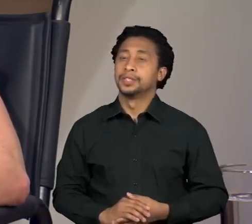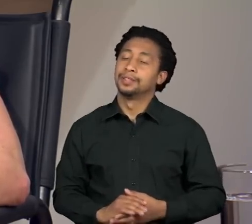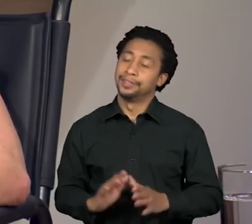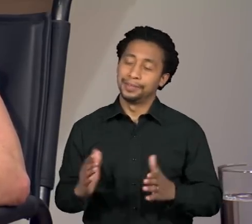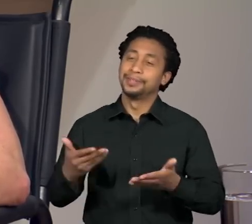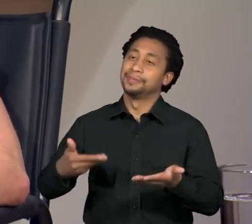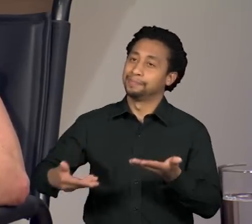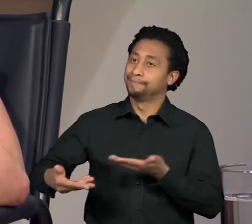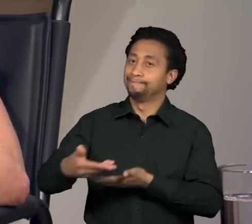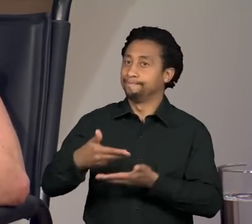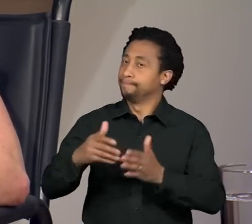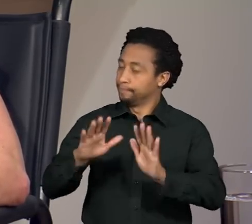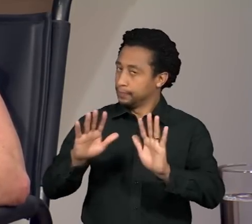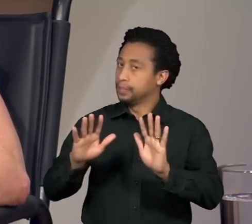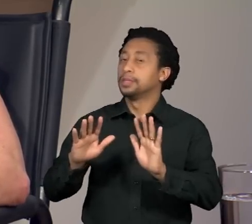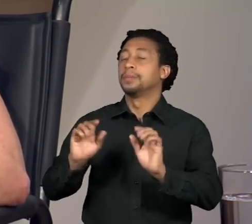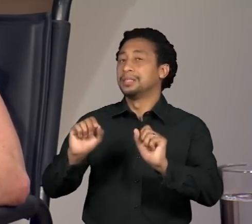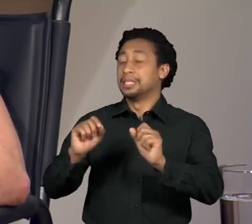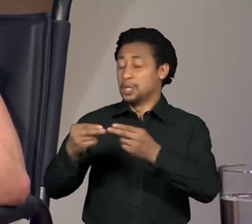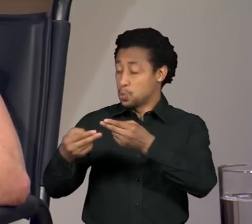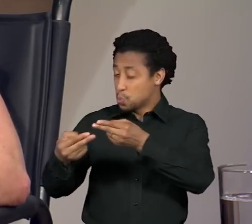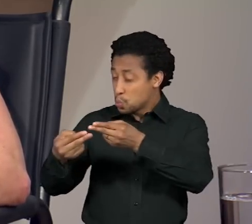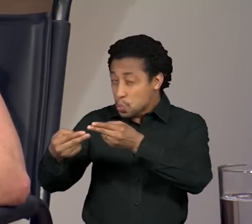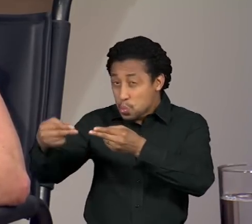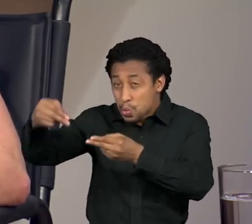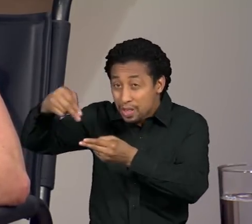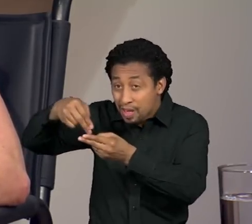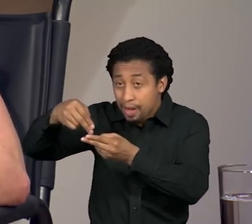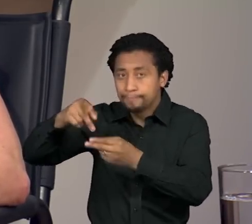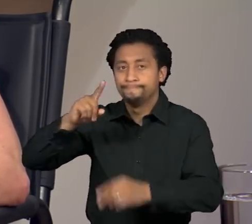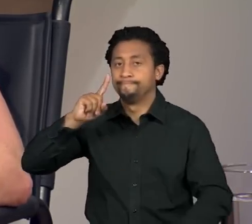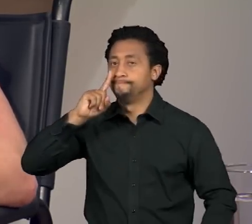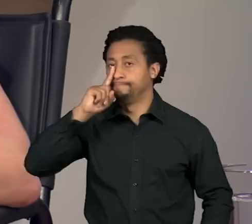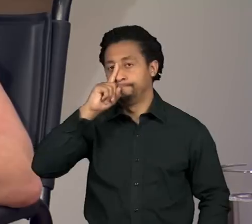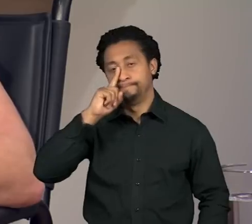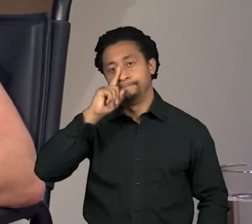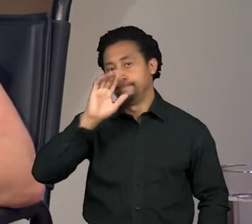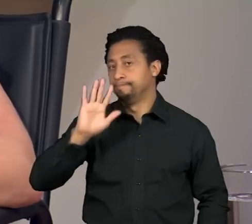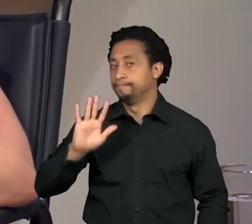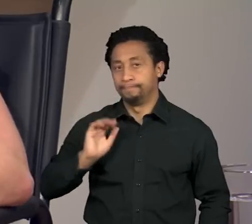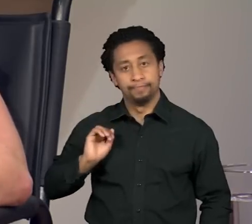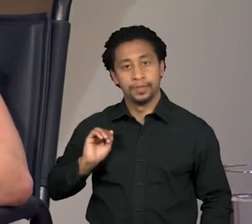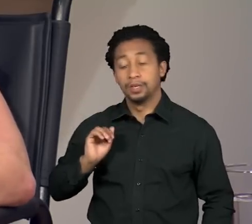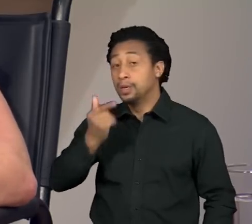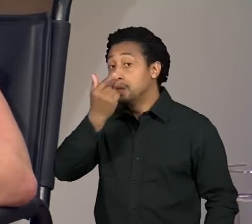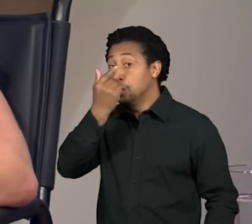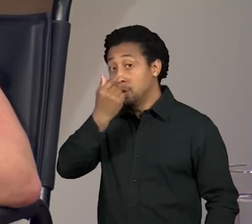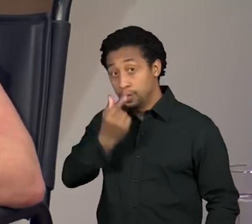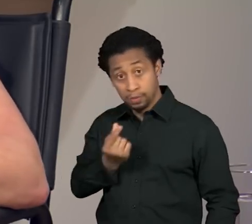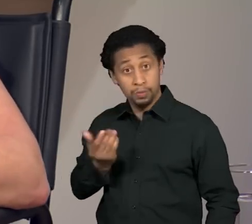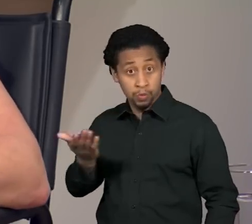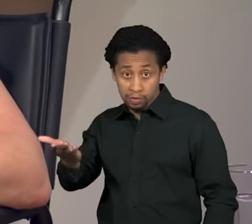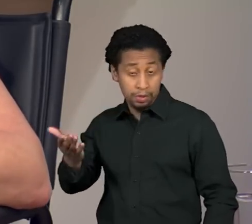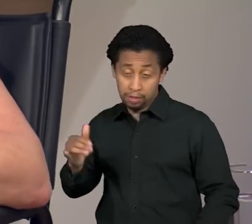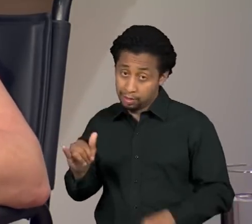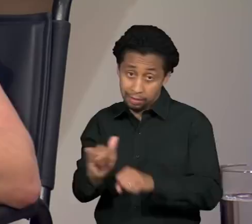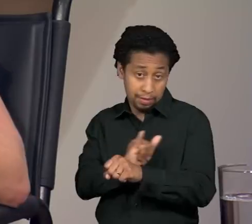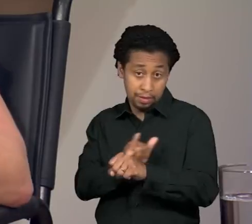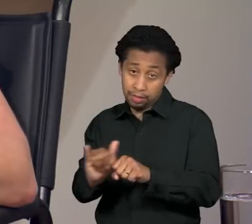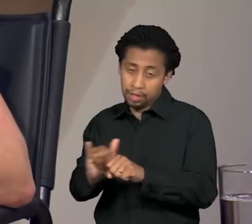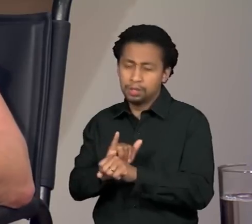arma nuclear um risco, né? Eu acho que o Putin, ele usa a retórica que ele tem, né, para dizer,